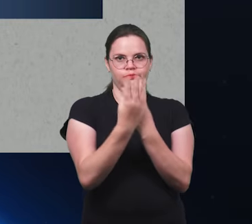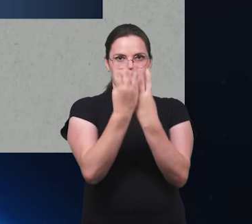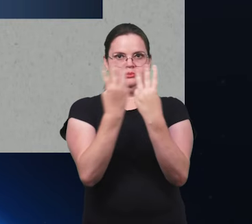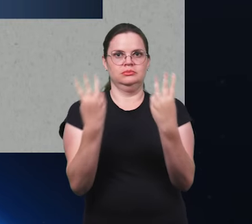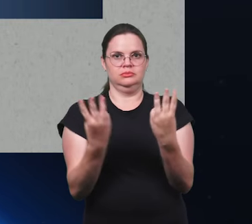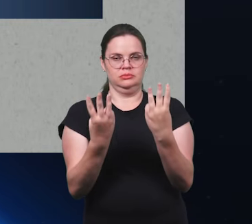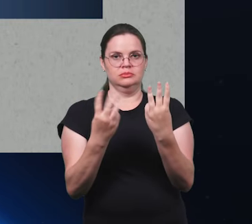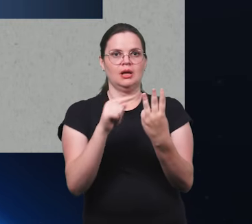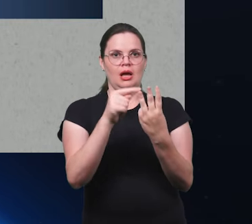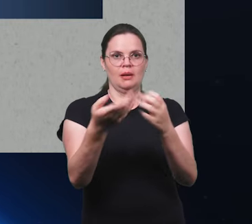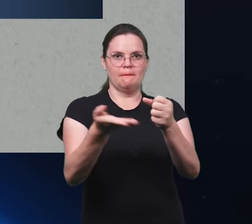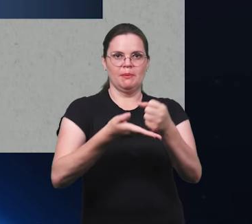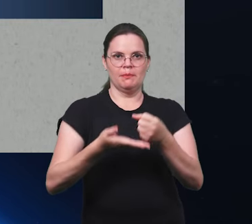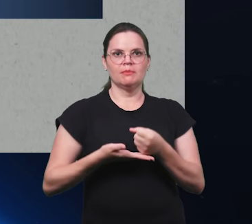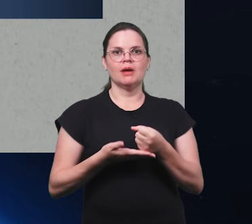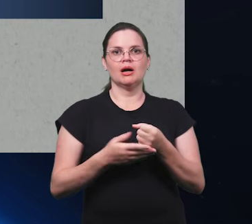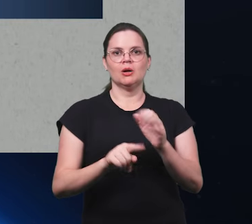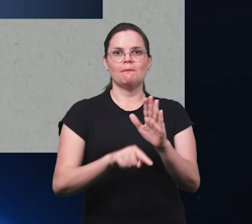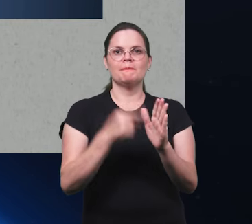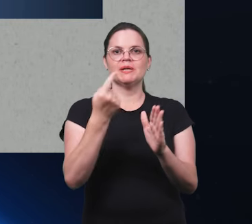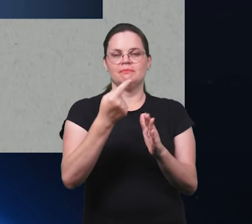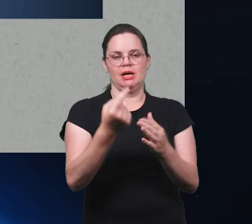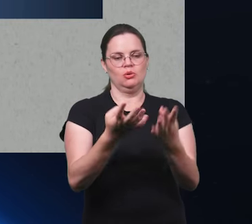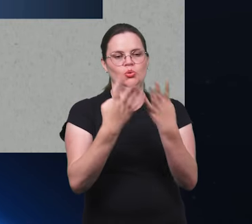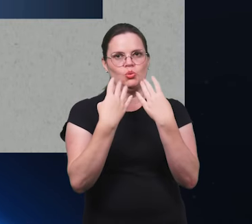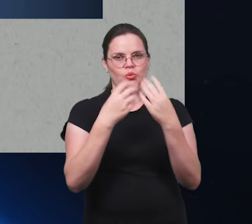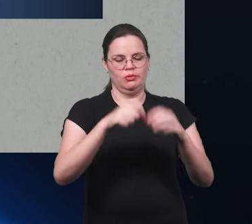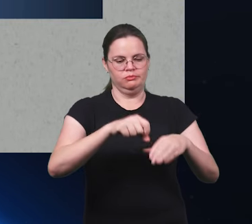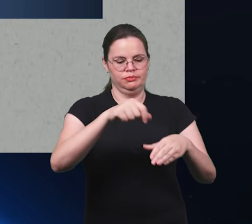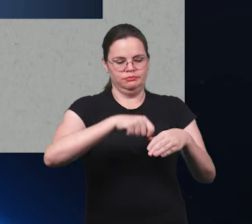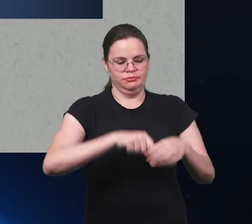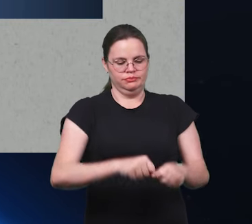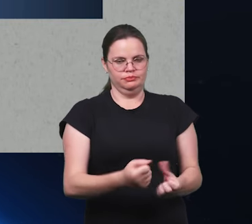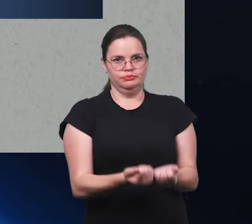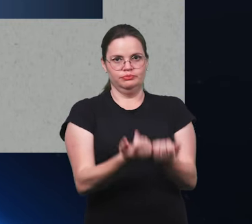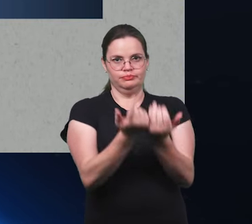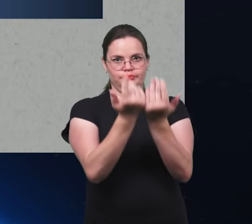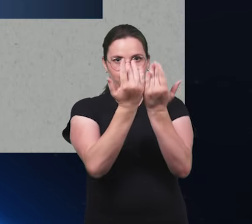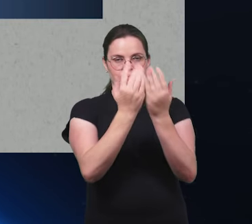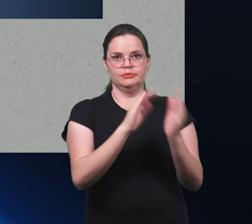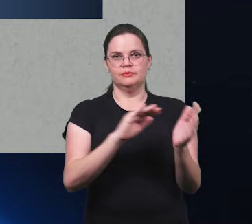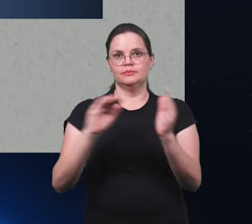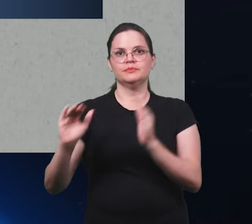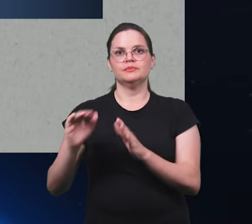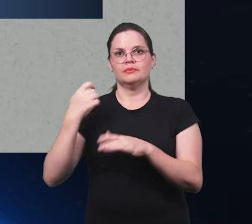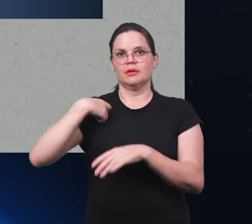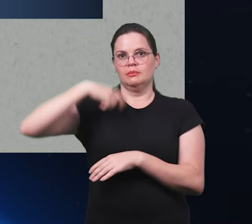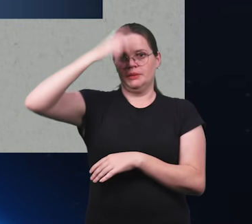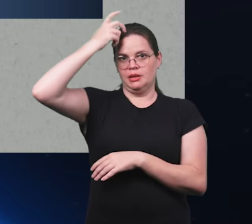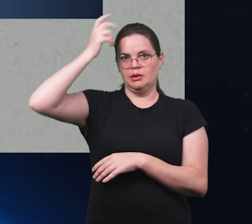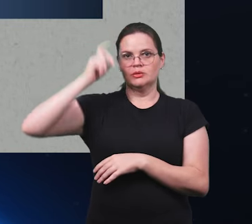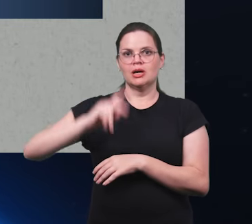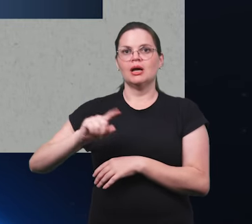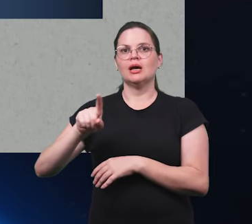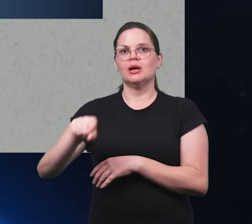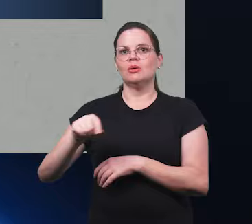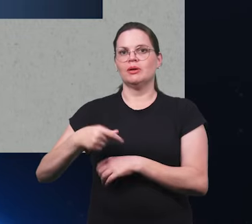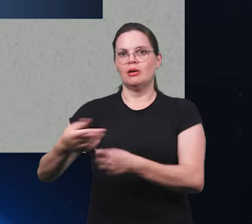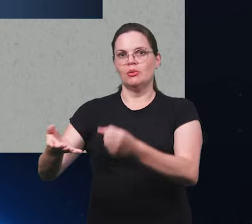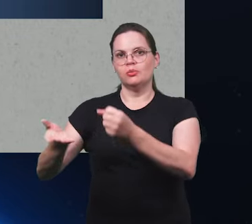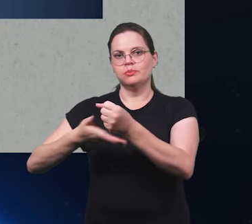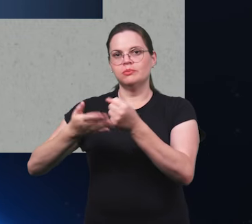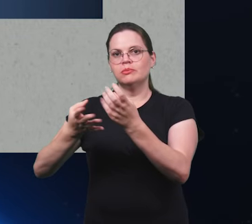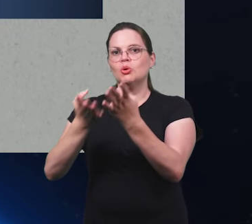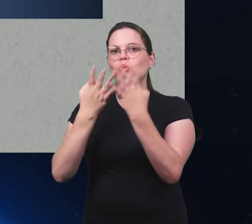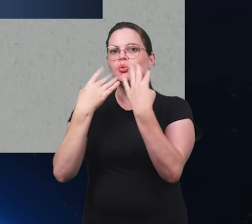da terra. E o Pentecostes falava para os judeus da colheita do